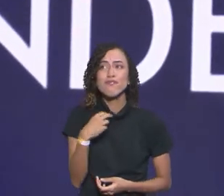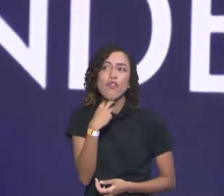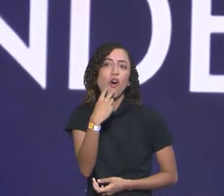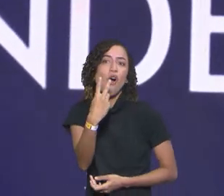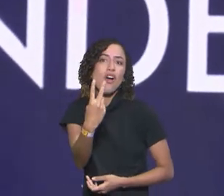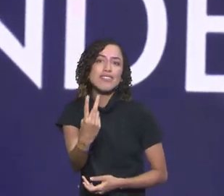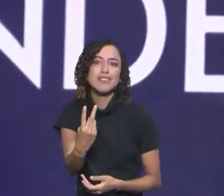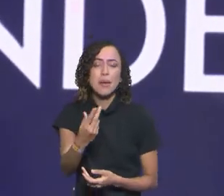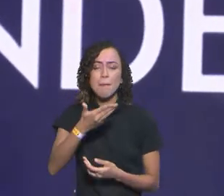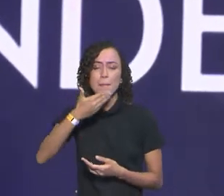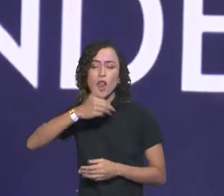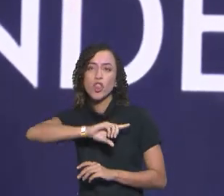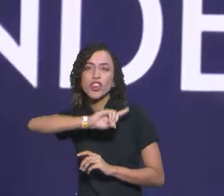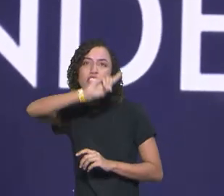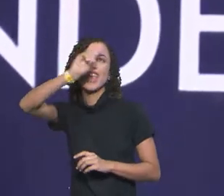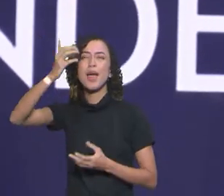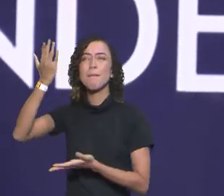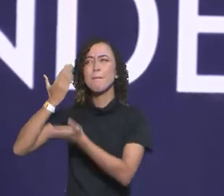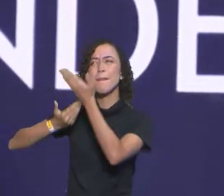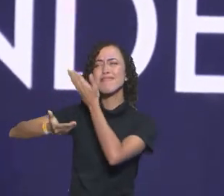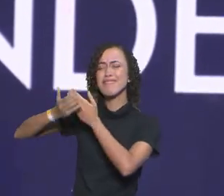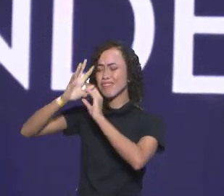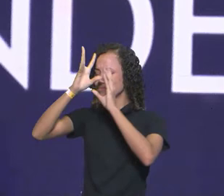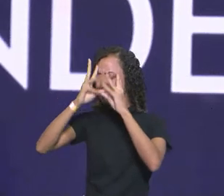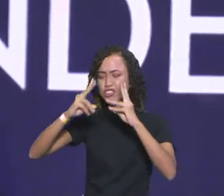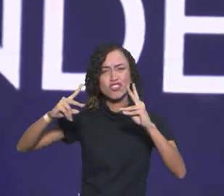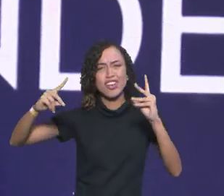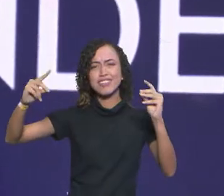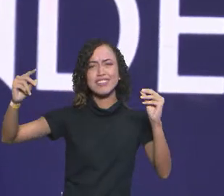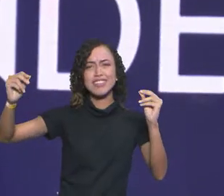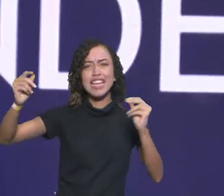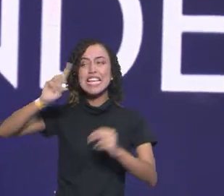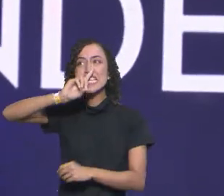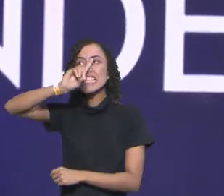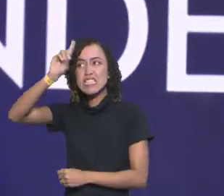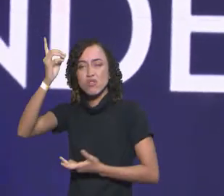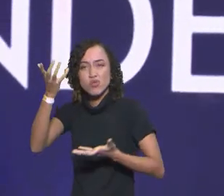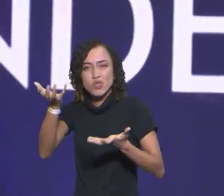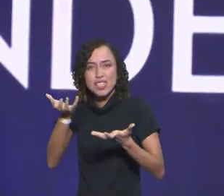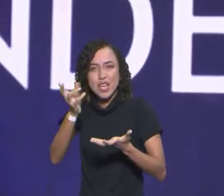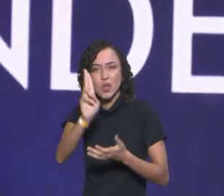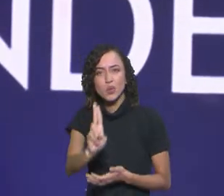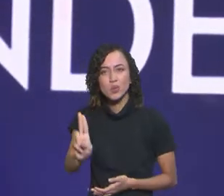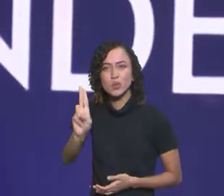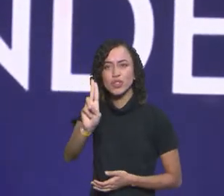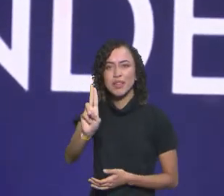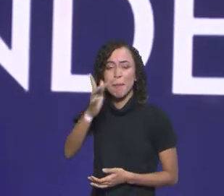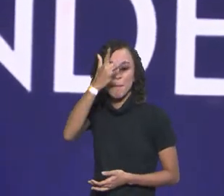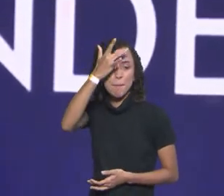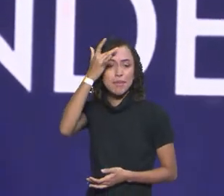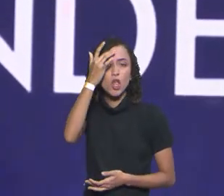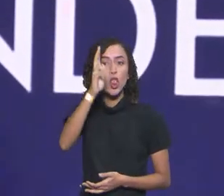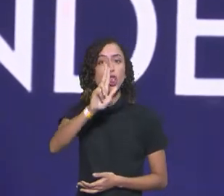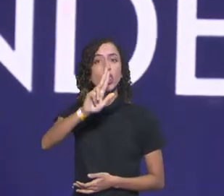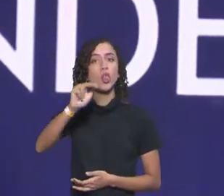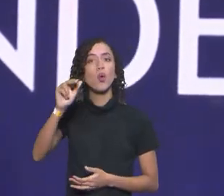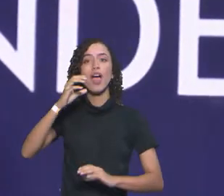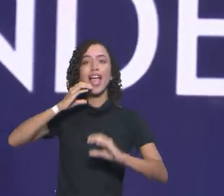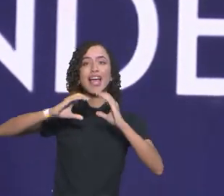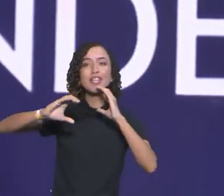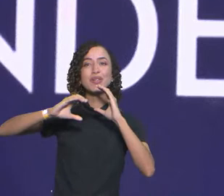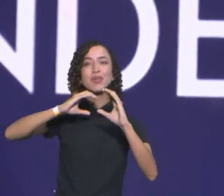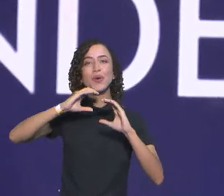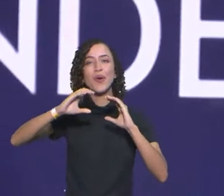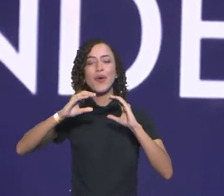seus ouvidos se Deus quiser ele usa um irmão que nunca cantou uma irmã